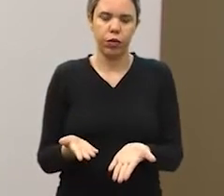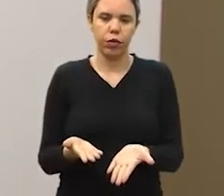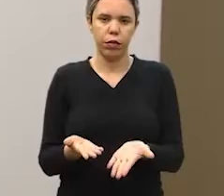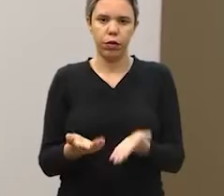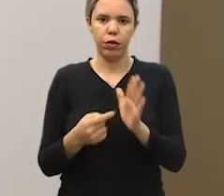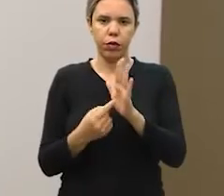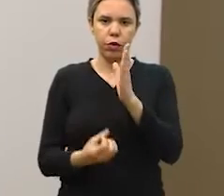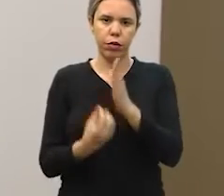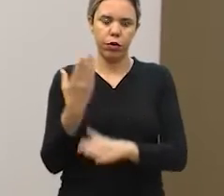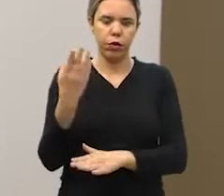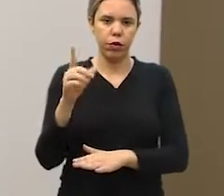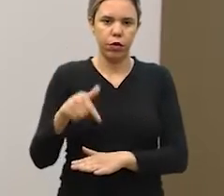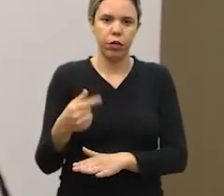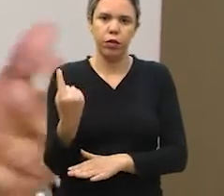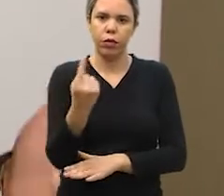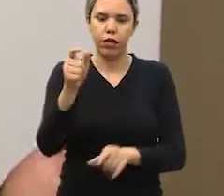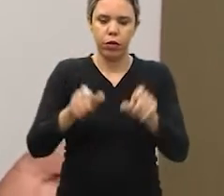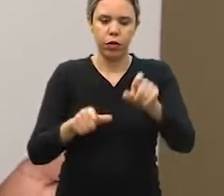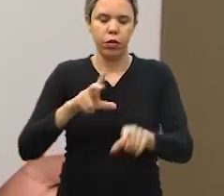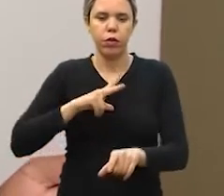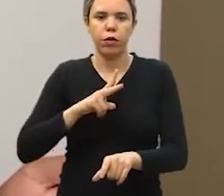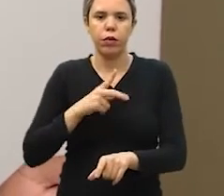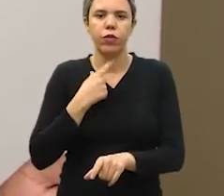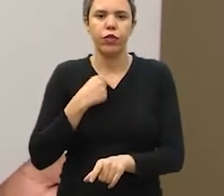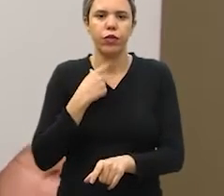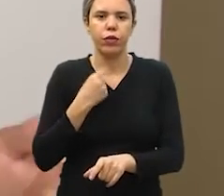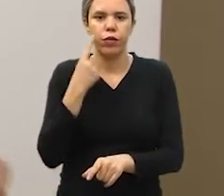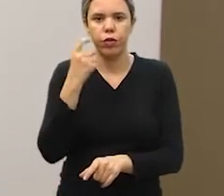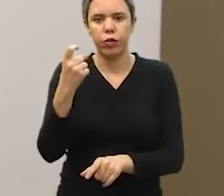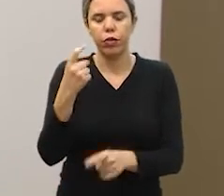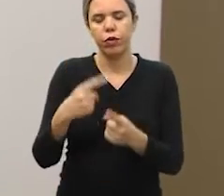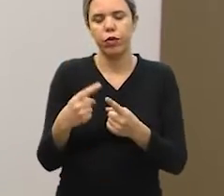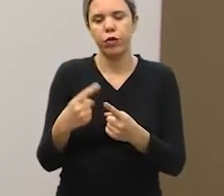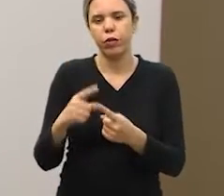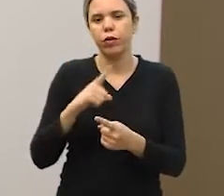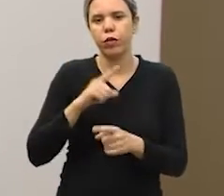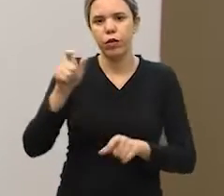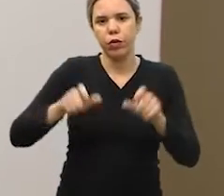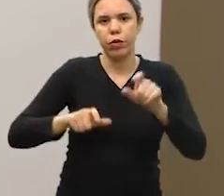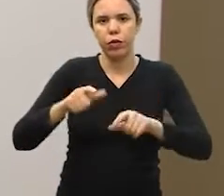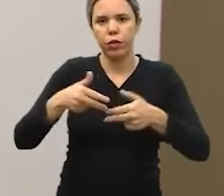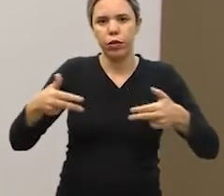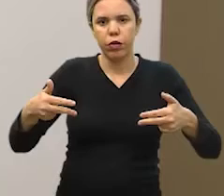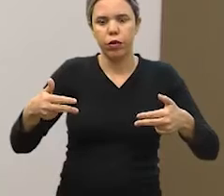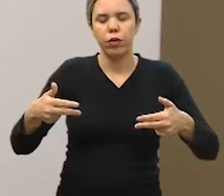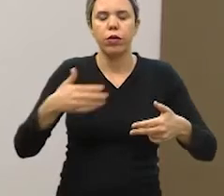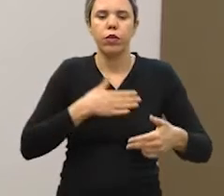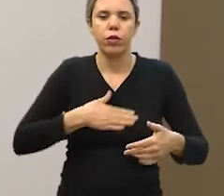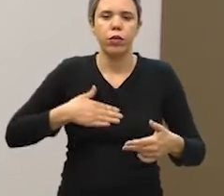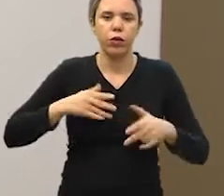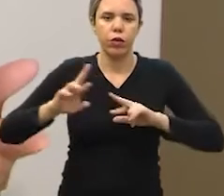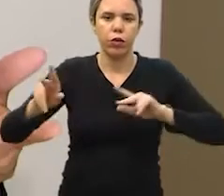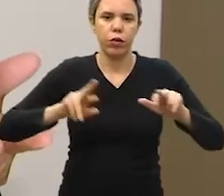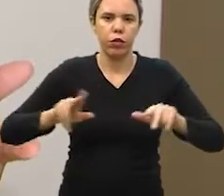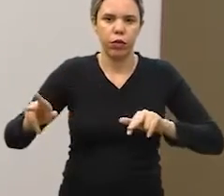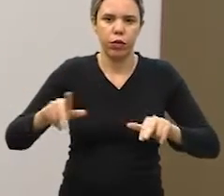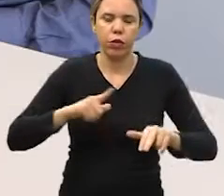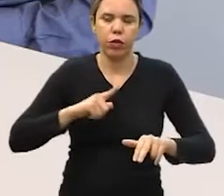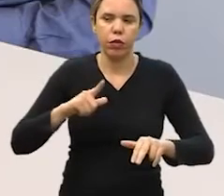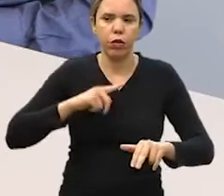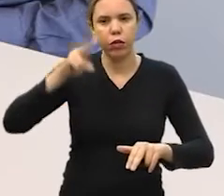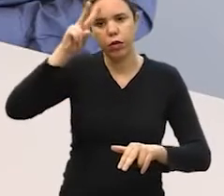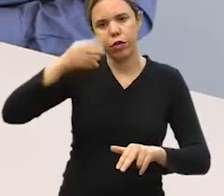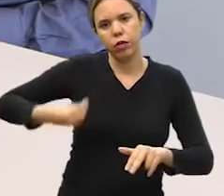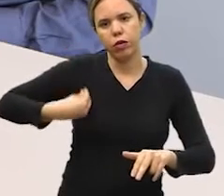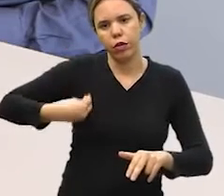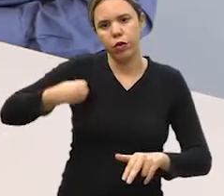mais aparece é a individualidade de cada pessoa. Isso porque a gente tem pessoas que têm gostos diferentes, têm